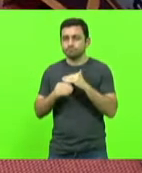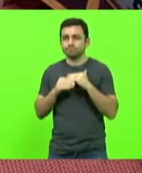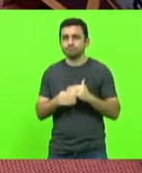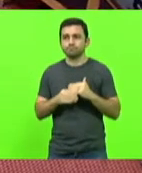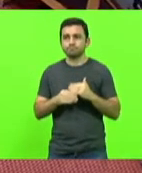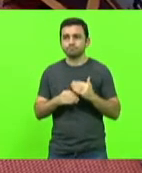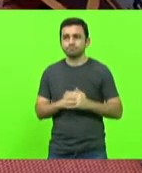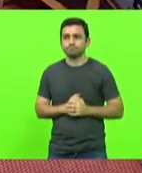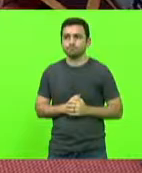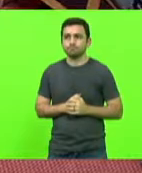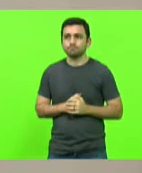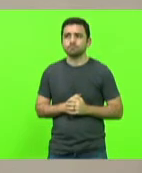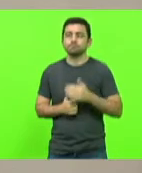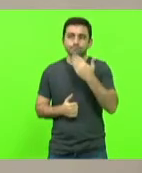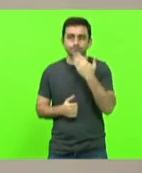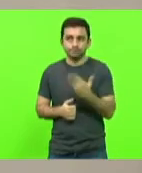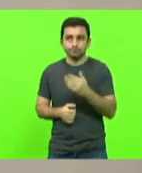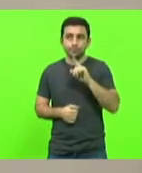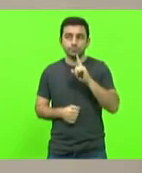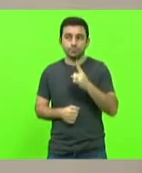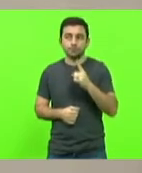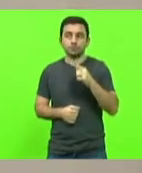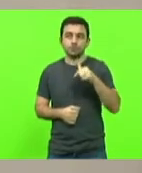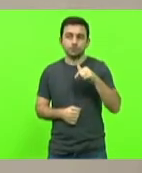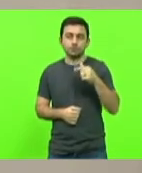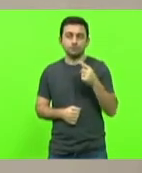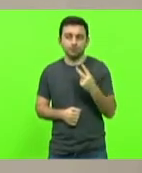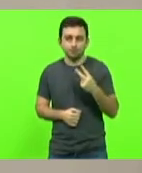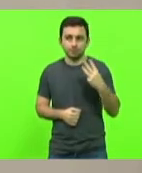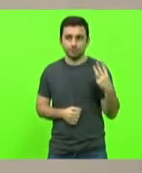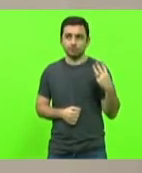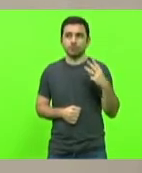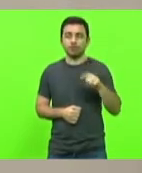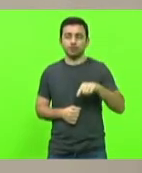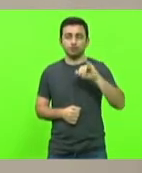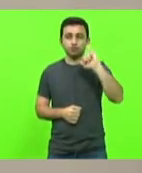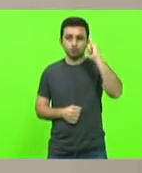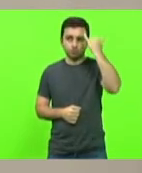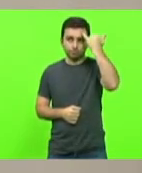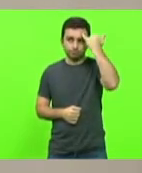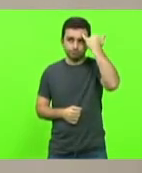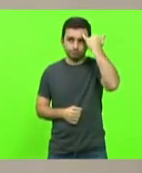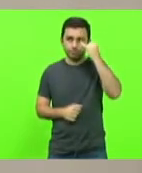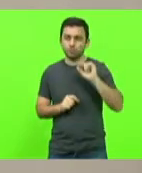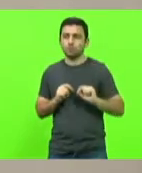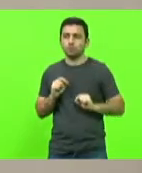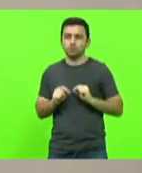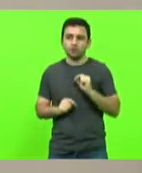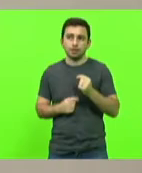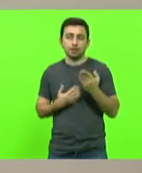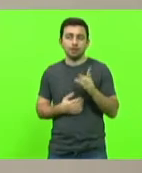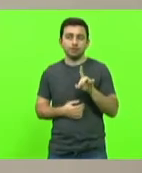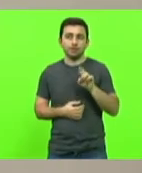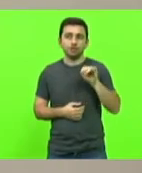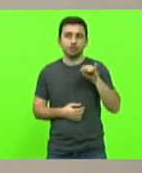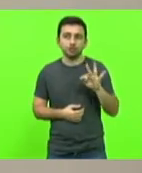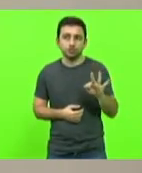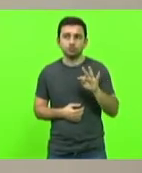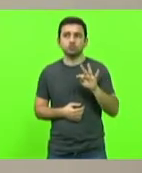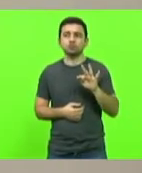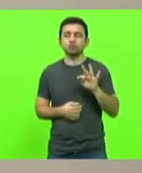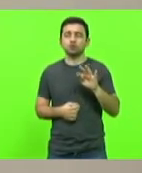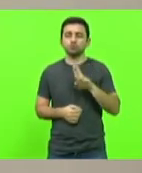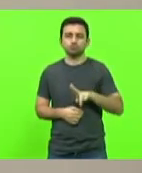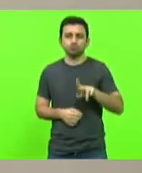por unanimidade. Requerimento 1723, autor deputado Jair Mioto, solicitando ao diretor-geral do DENIT informações acerca da não utilização